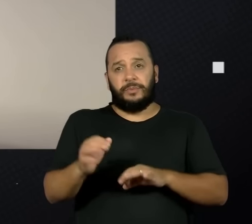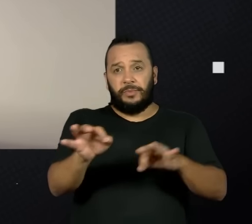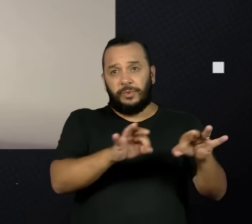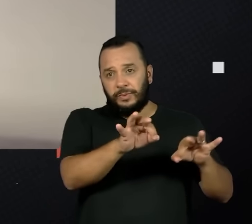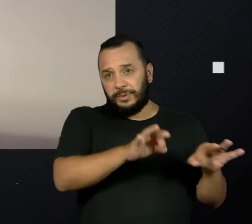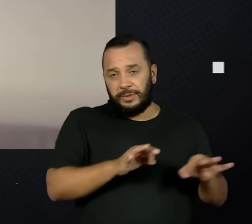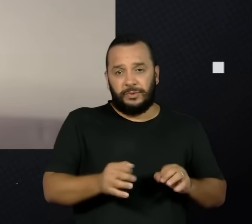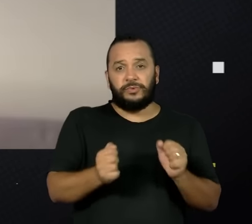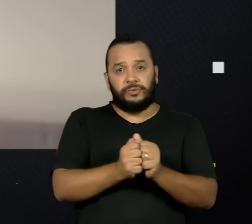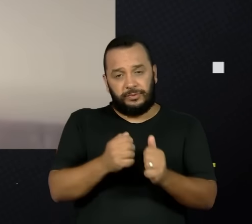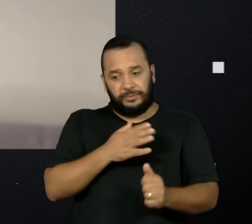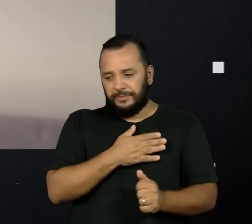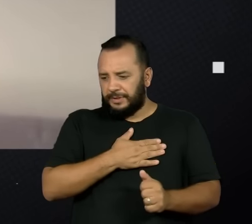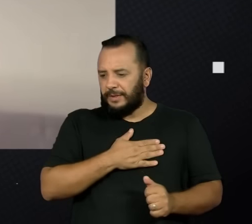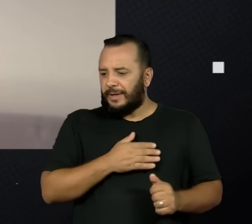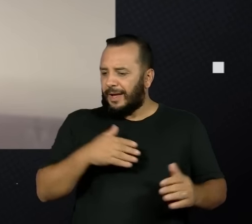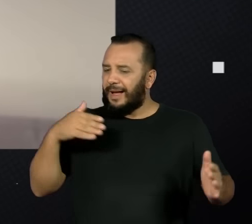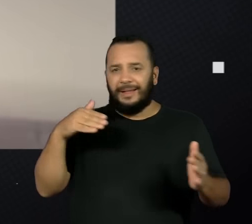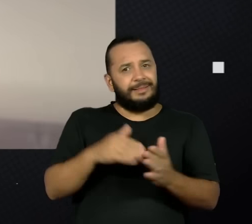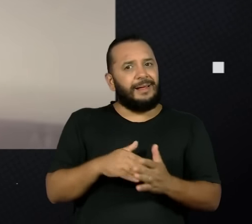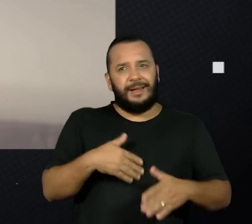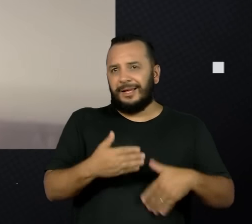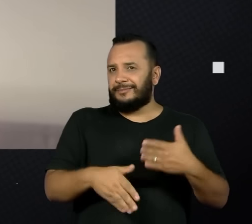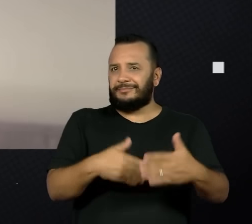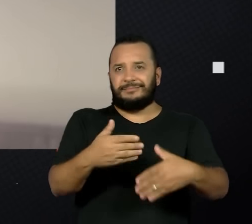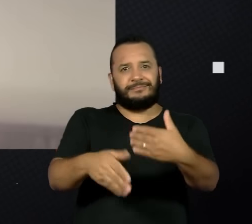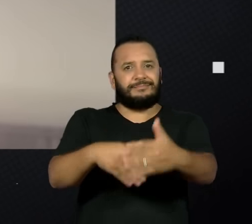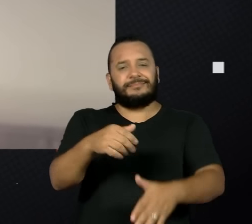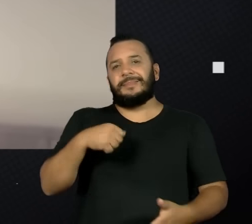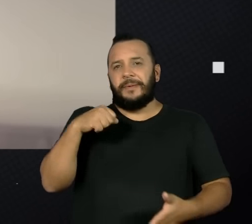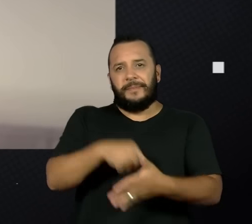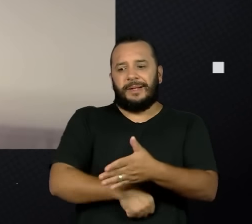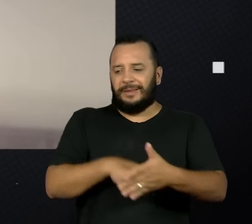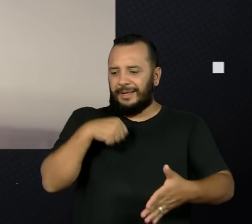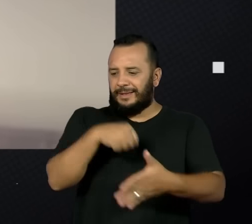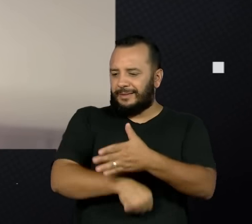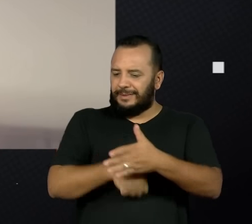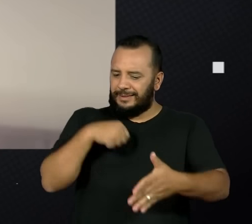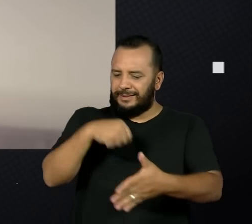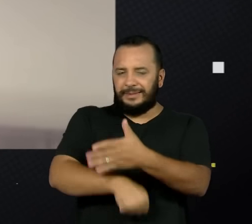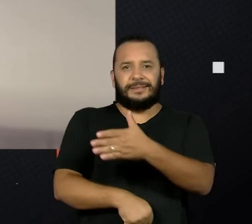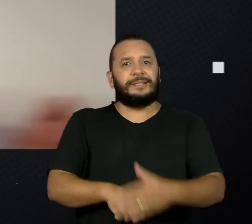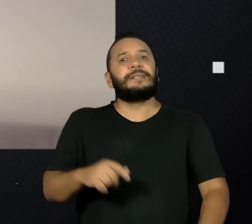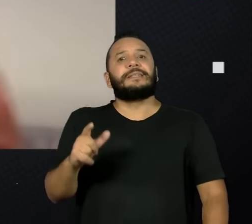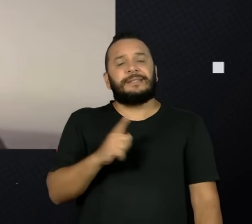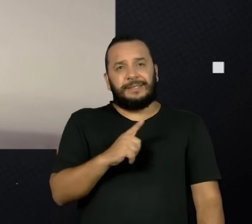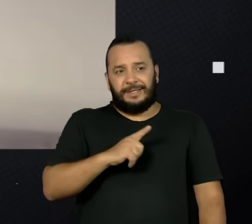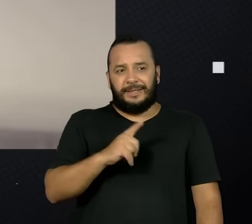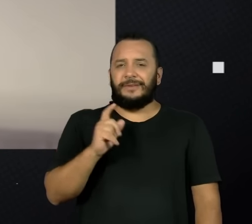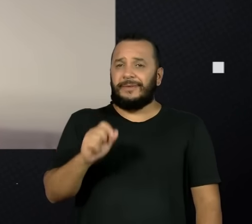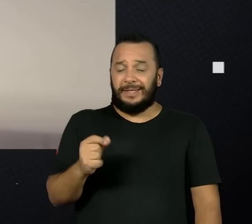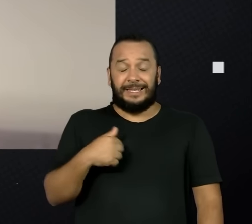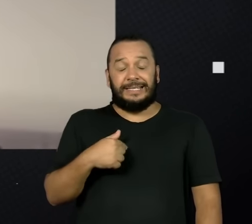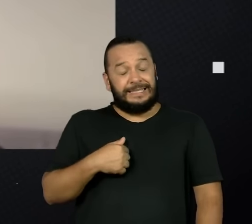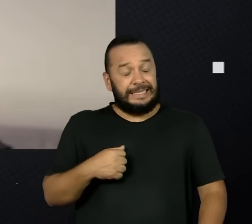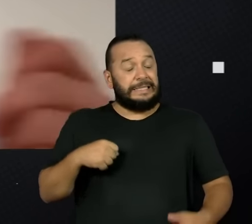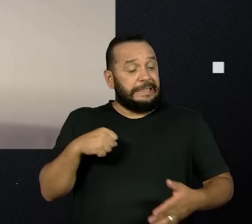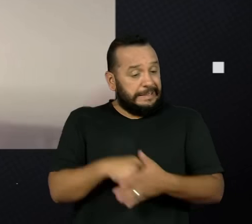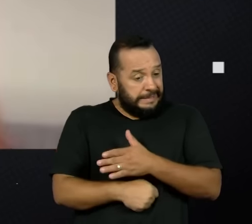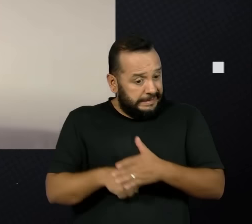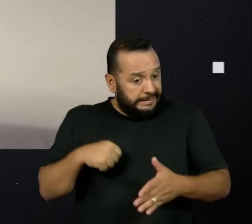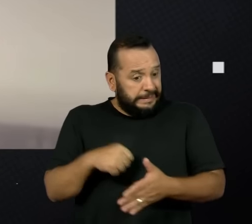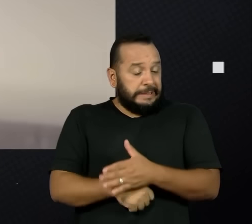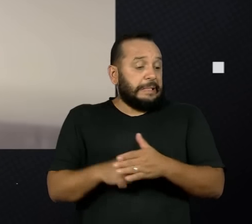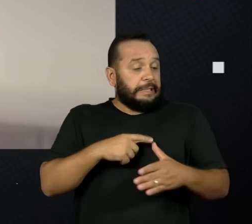ficou lá até o fim batalhando tal então tivemos entre mortos e feridos entre